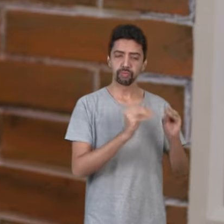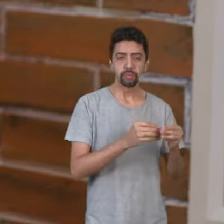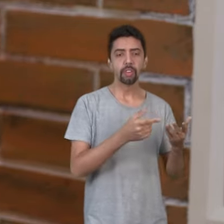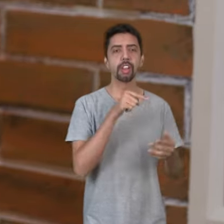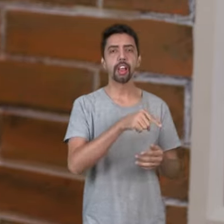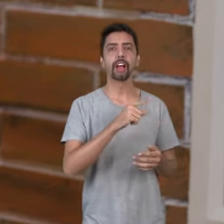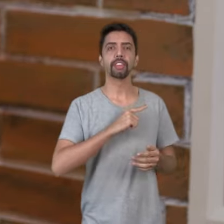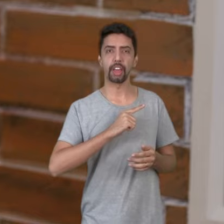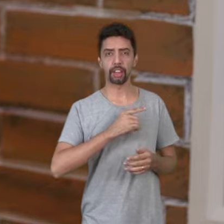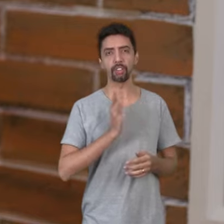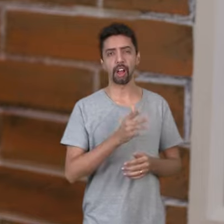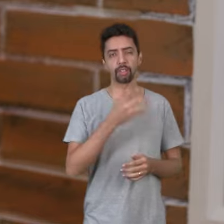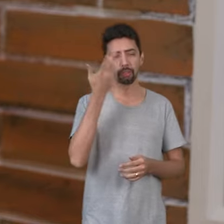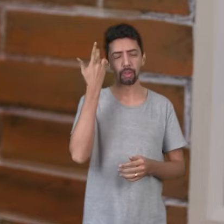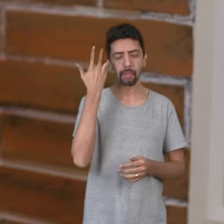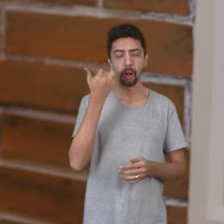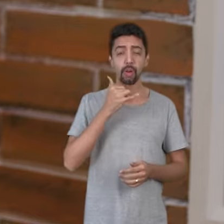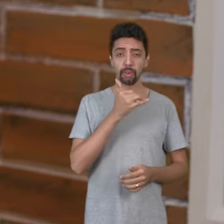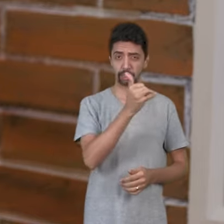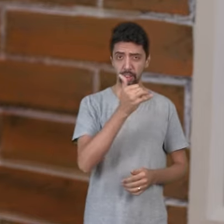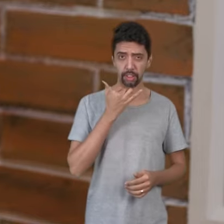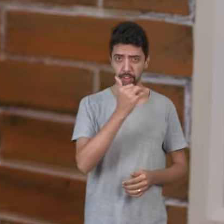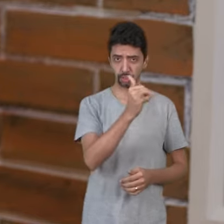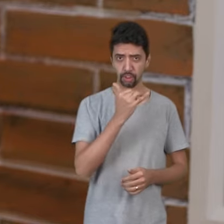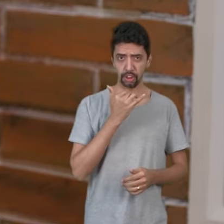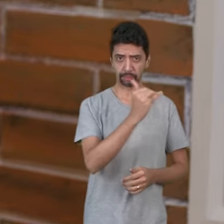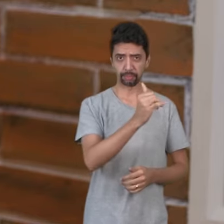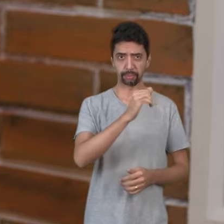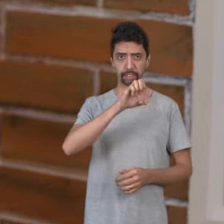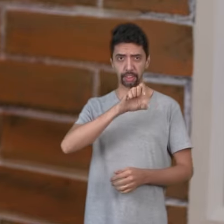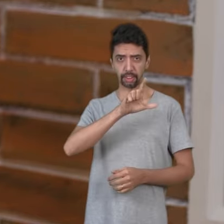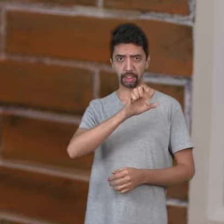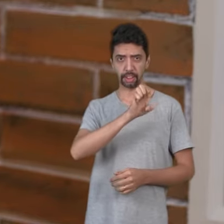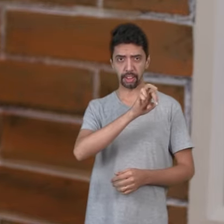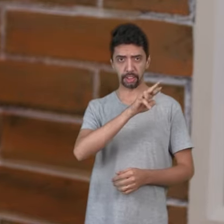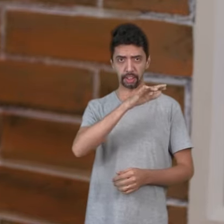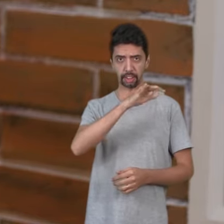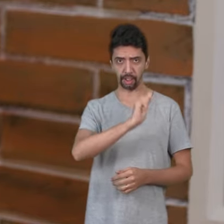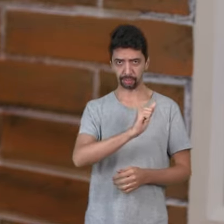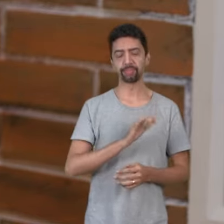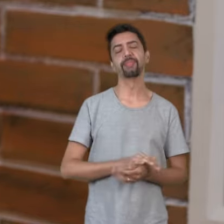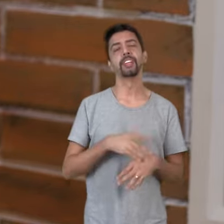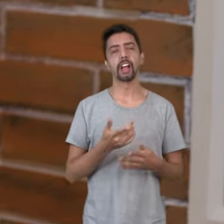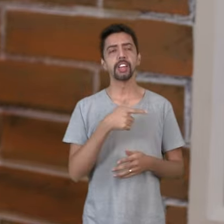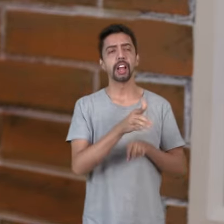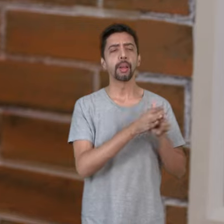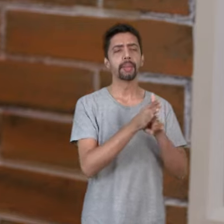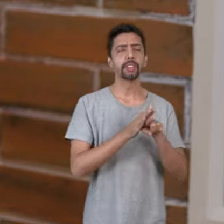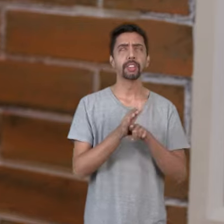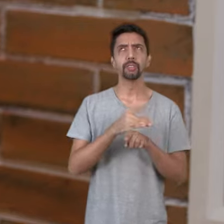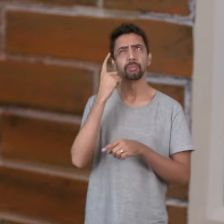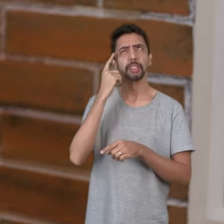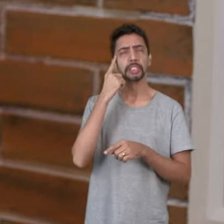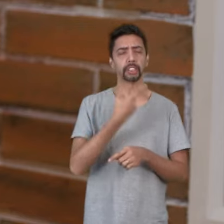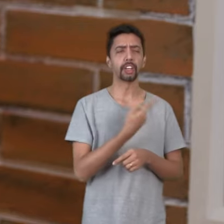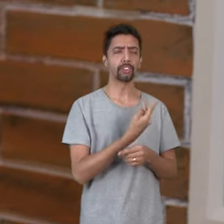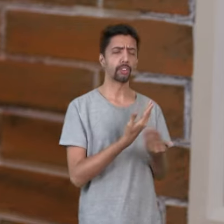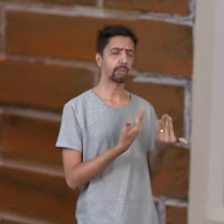pesquisa, foi buscar pela energia solar. E lógico, conversamos e ela percebeu que